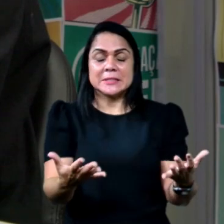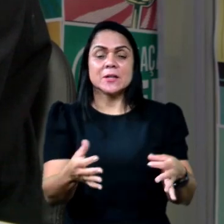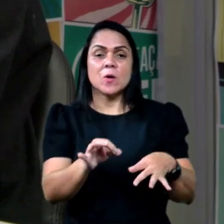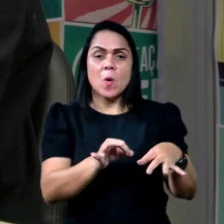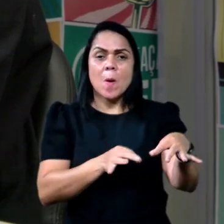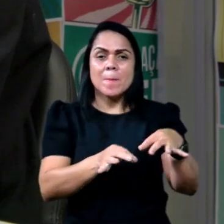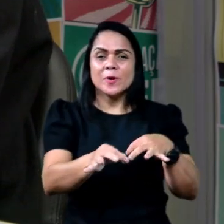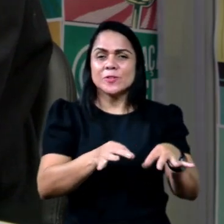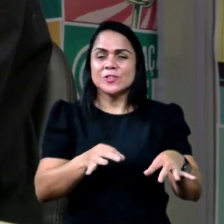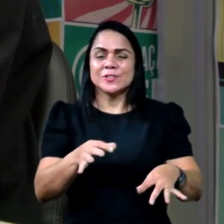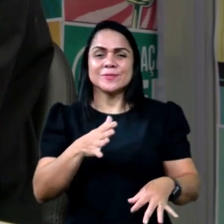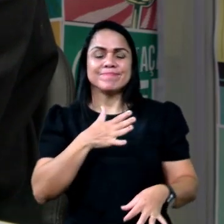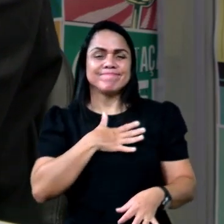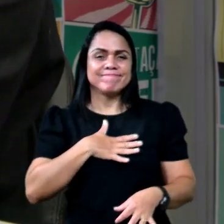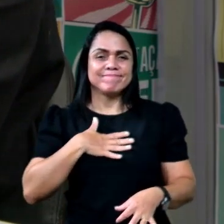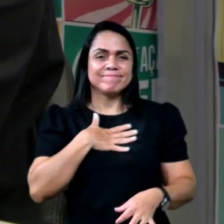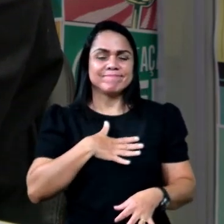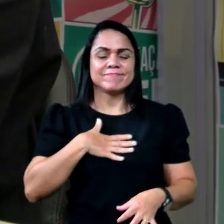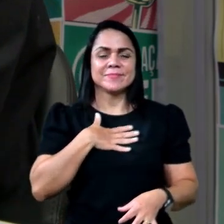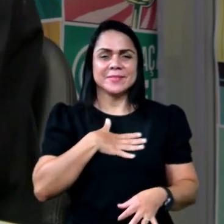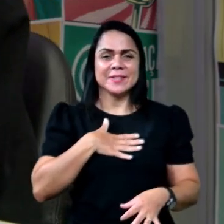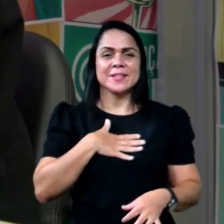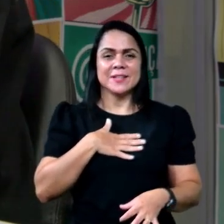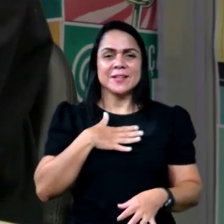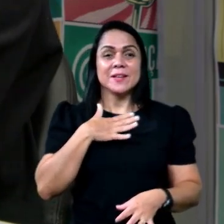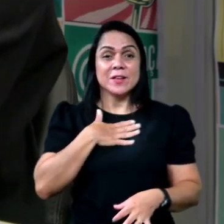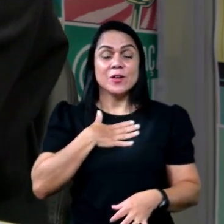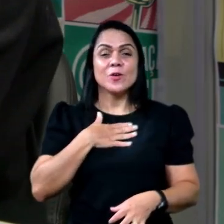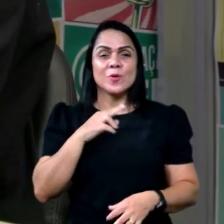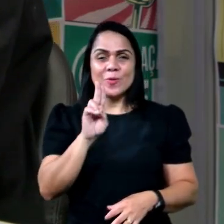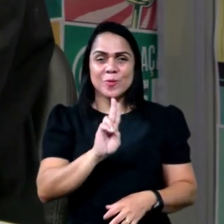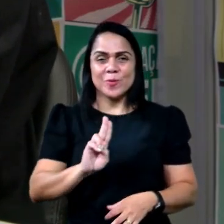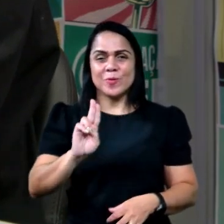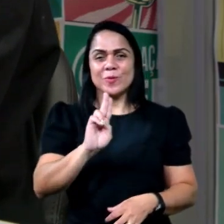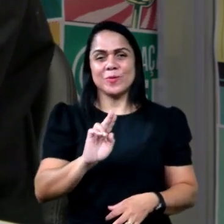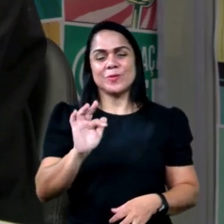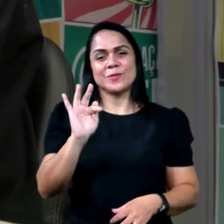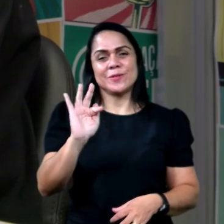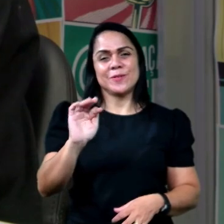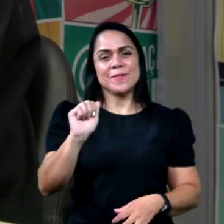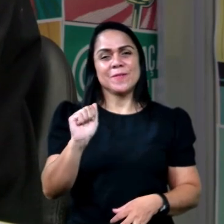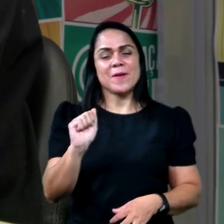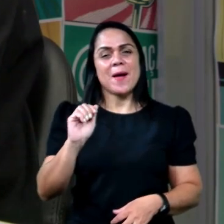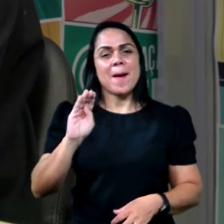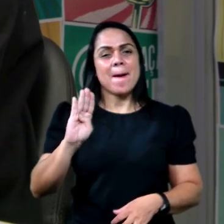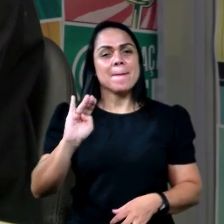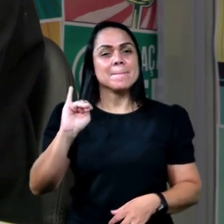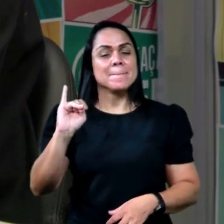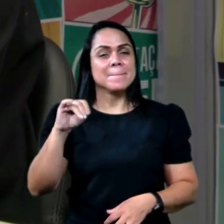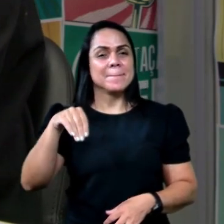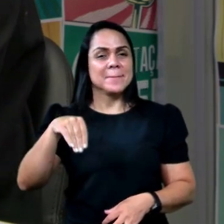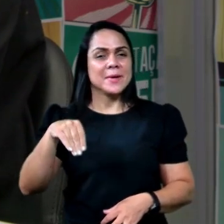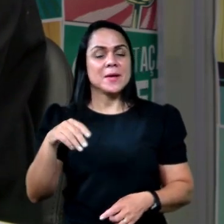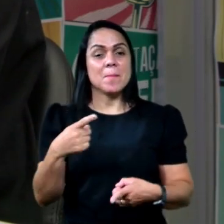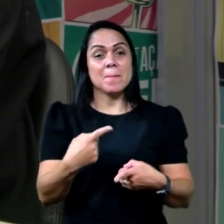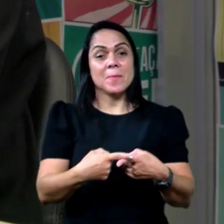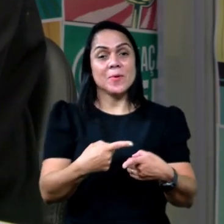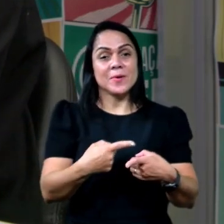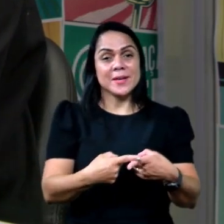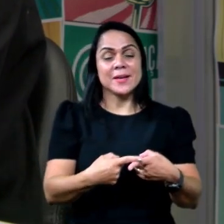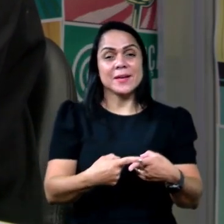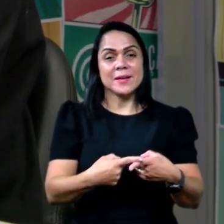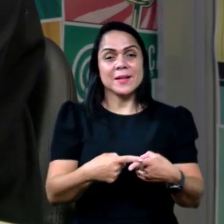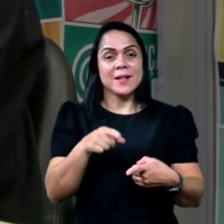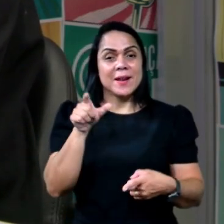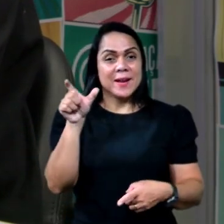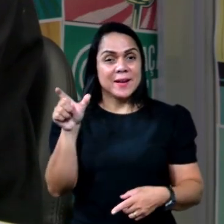também, foi para o Fabim. Eu sou usuária do Fabim. Eu boto meus projetos no Fabim, porque eu acho que ali ele é não só uma